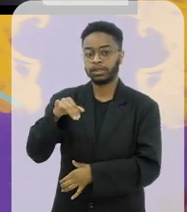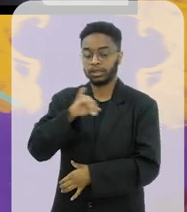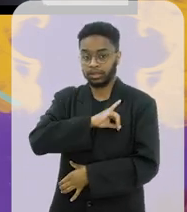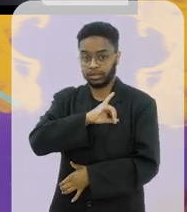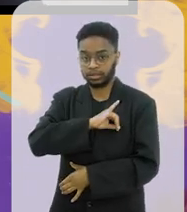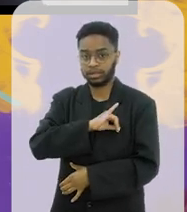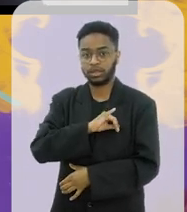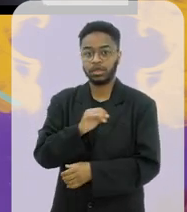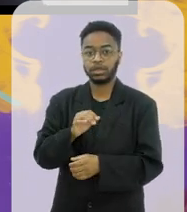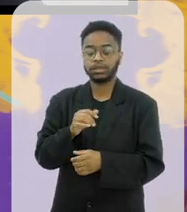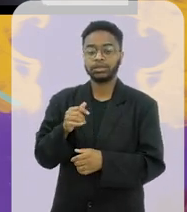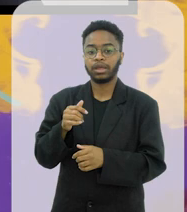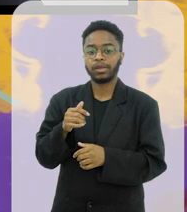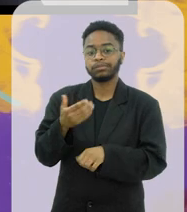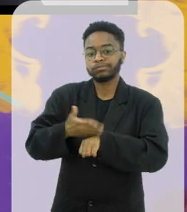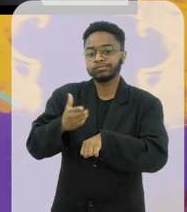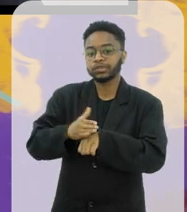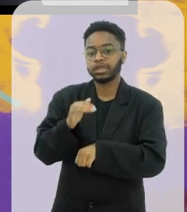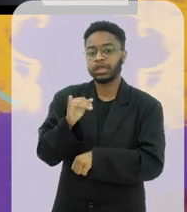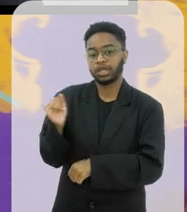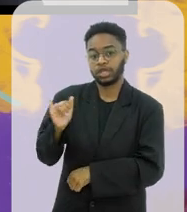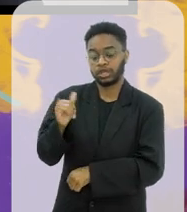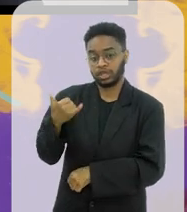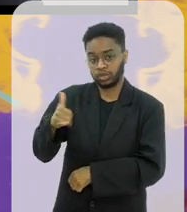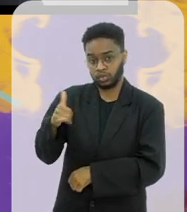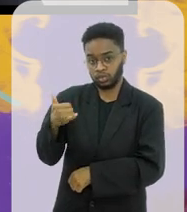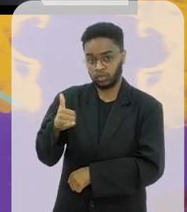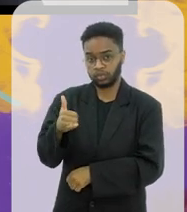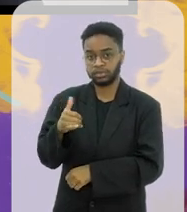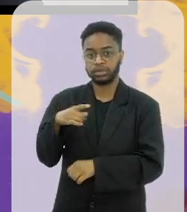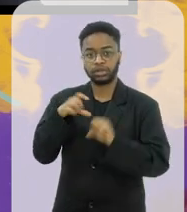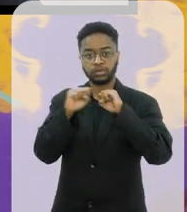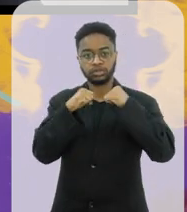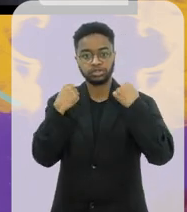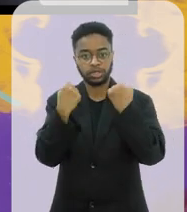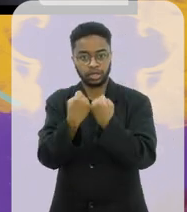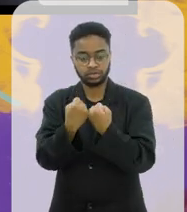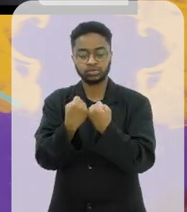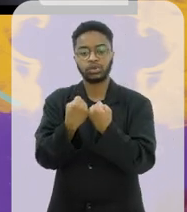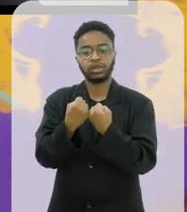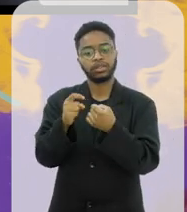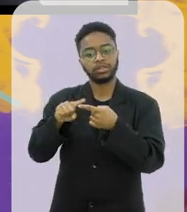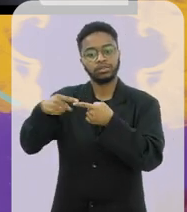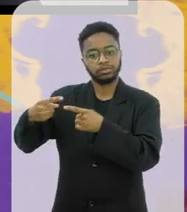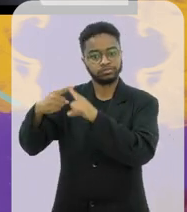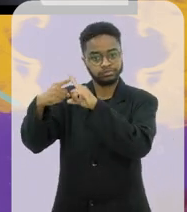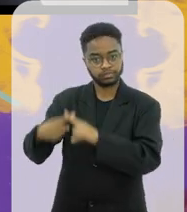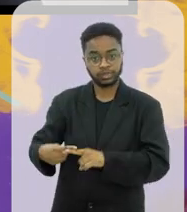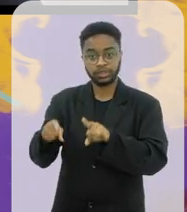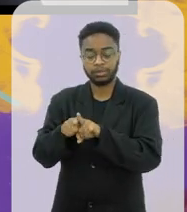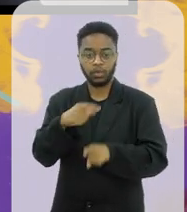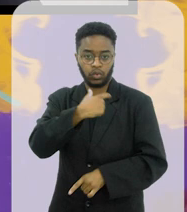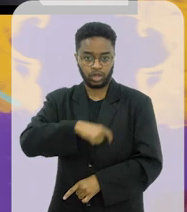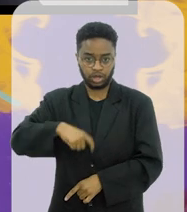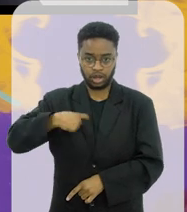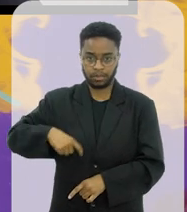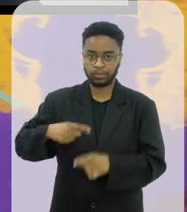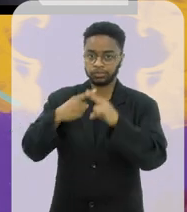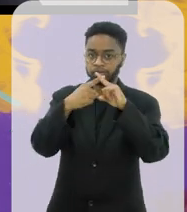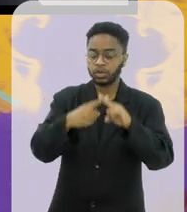do Internacional em Itu, no estádio Novelio Júlio, onde o Inter deve jogar e já o